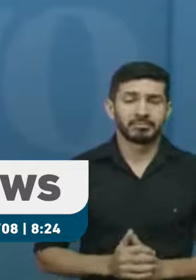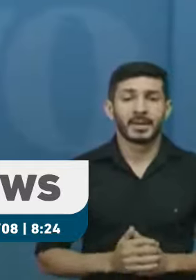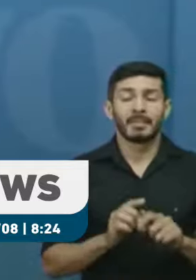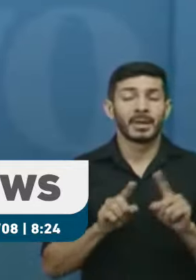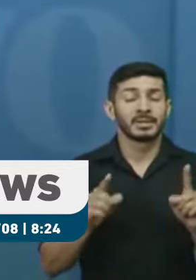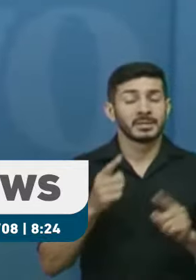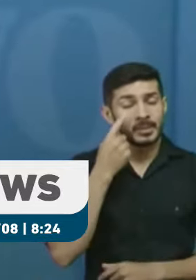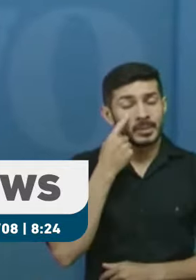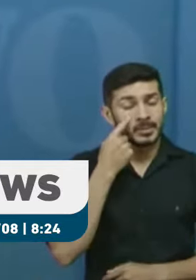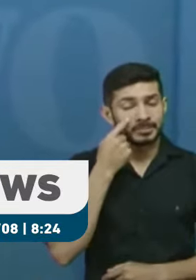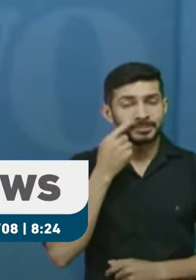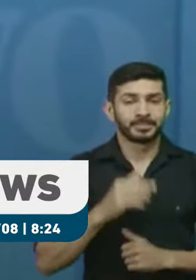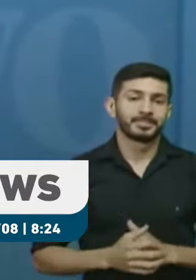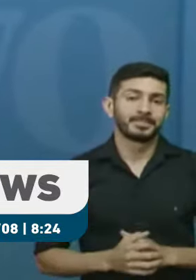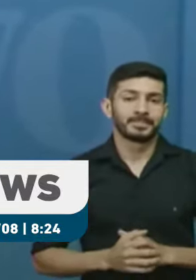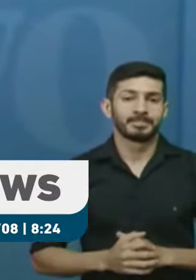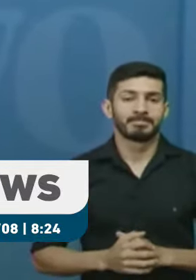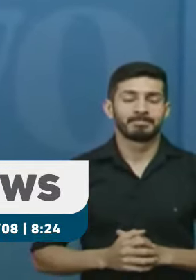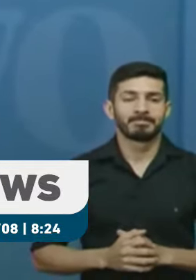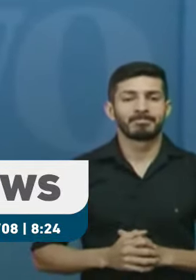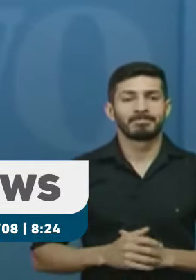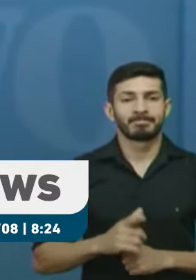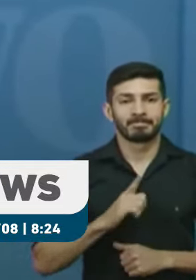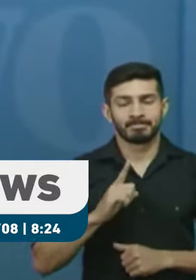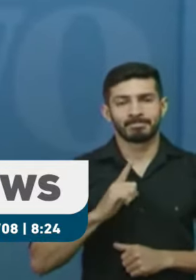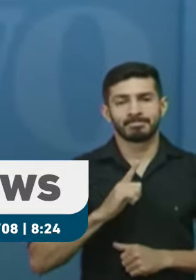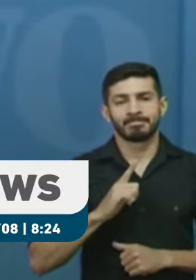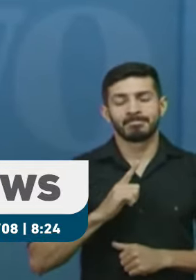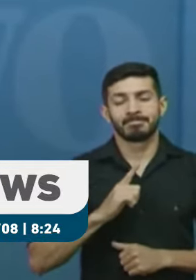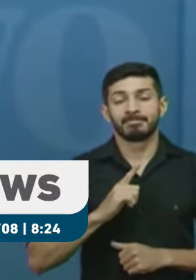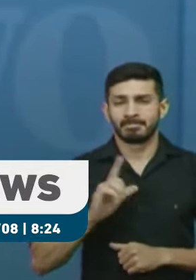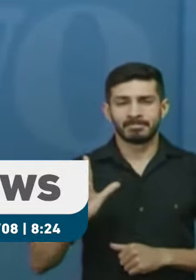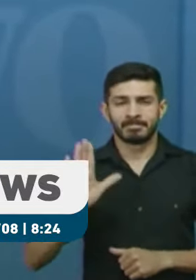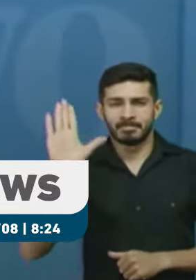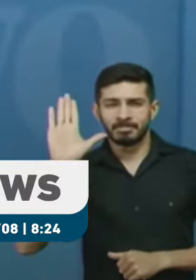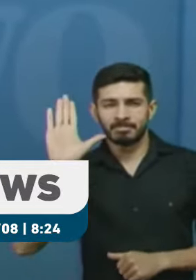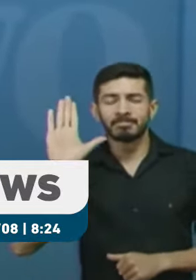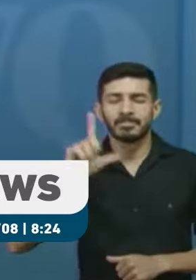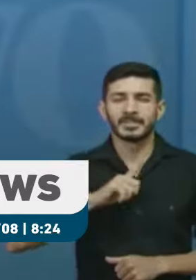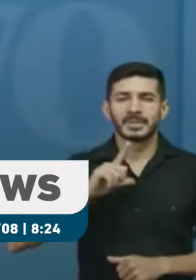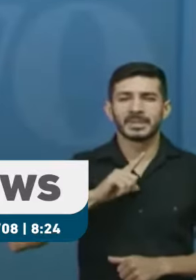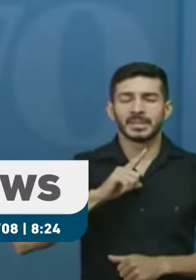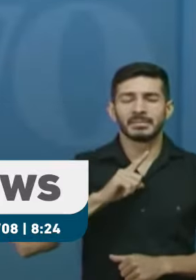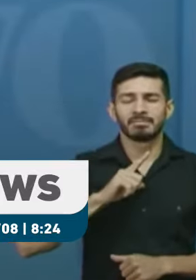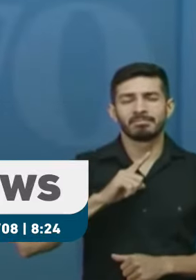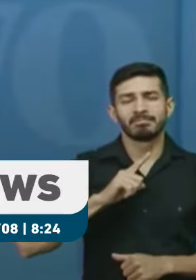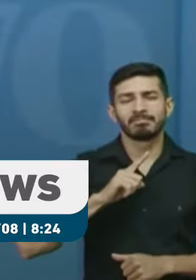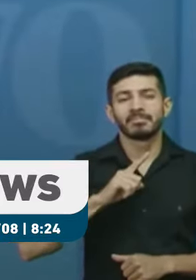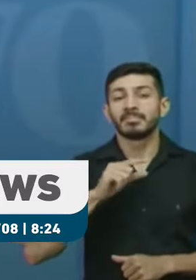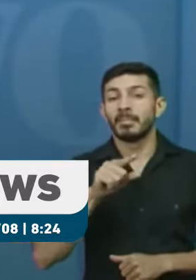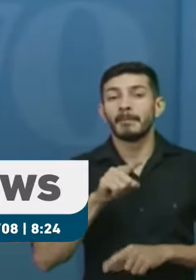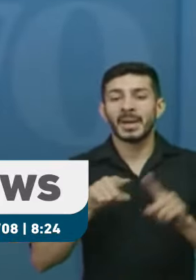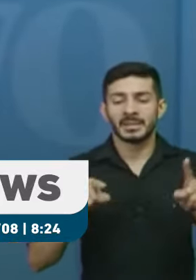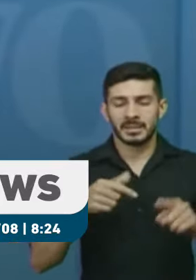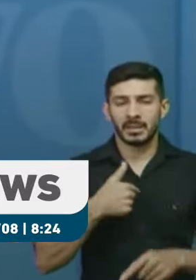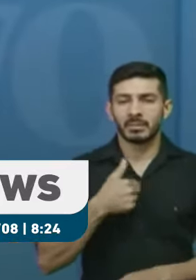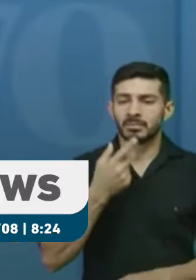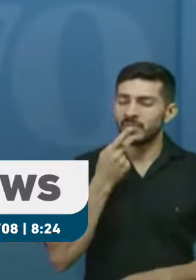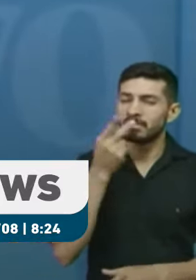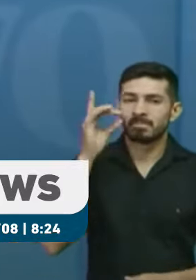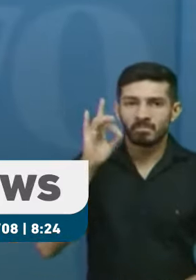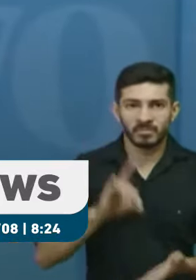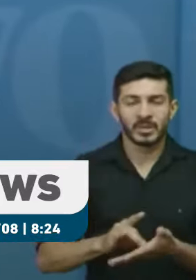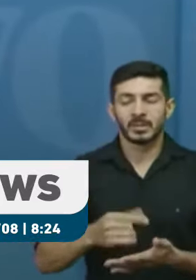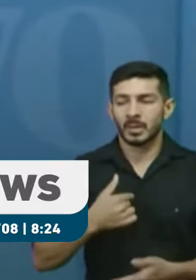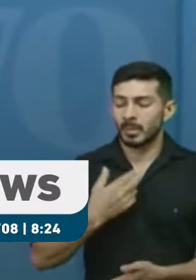André mas a campanha vai ainda tem muitos dias você vai ver que eu não sou garganta de aluguel não sou garganta da Verdade